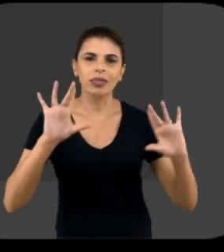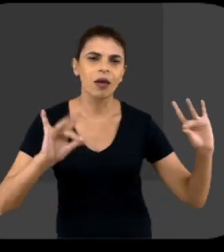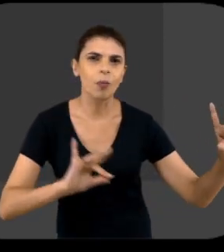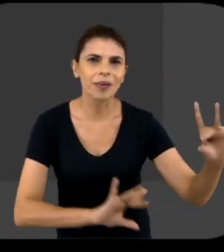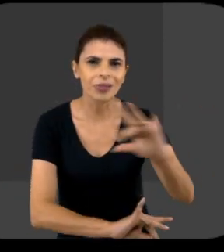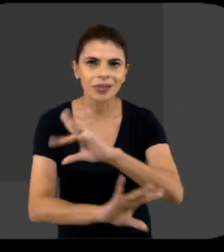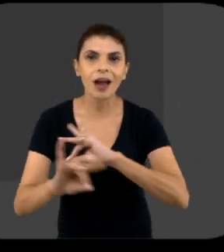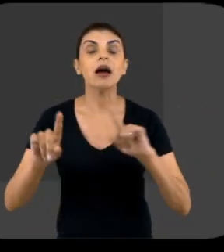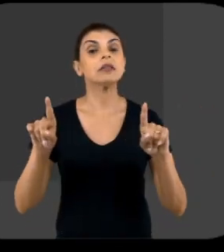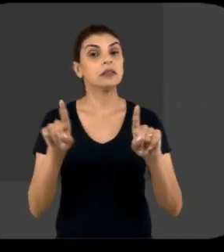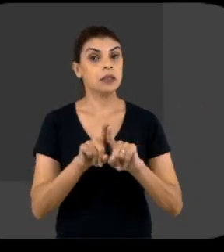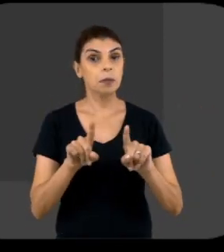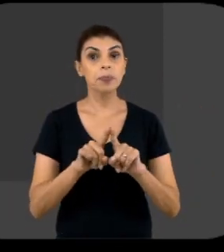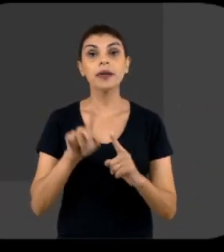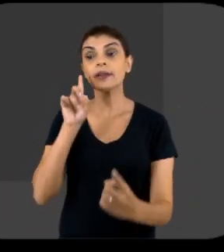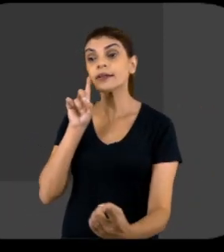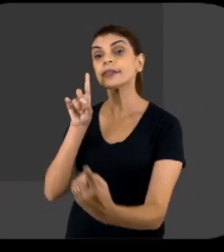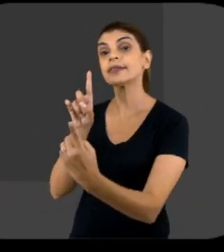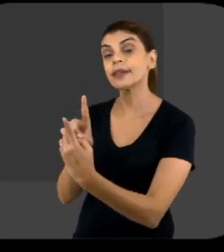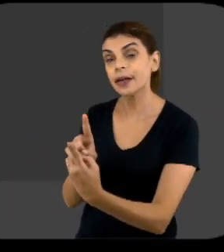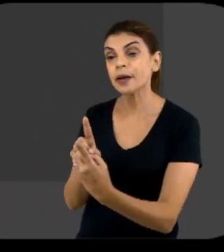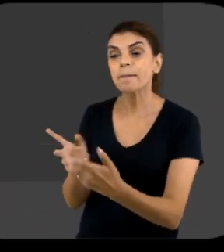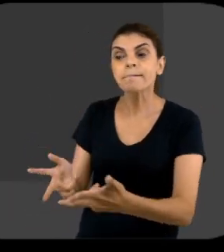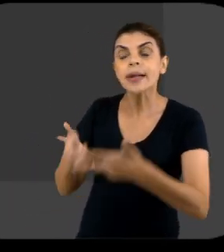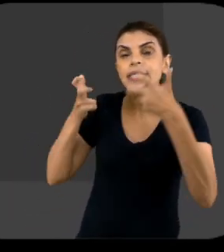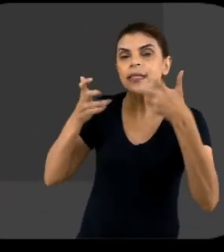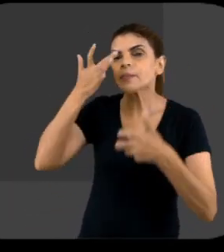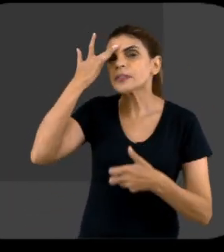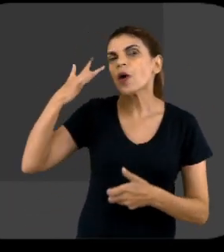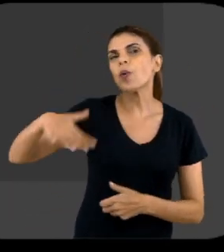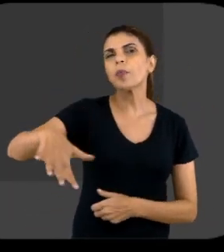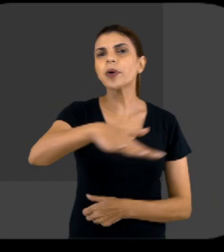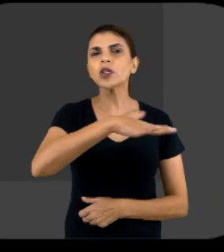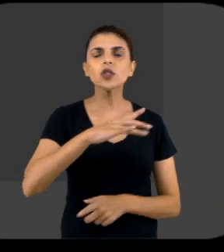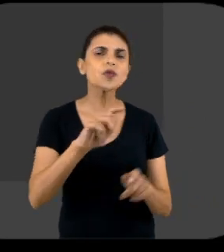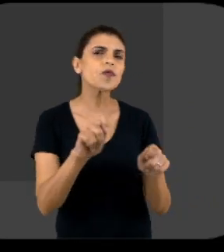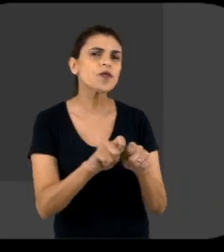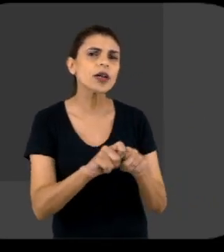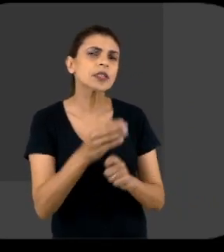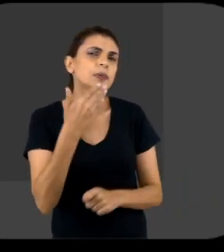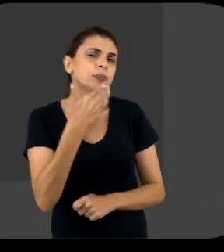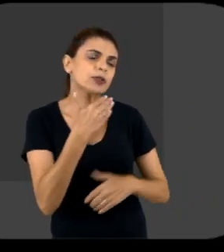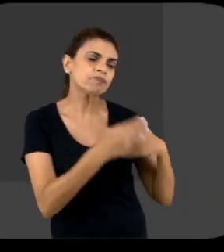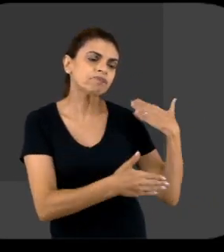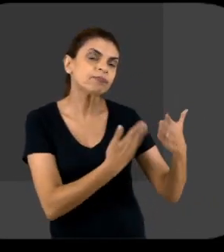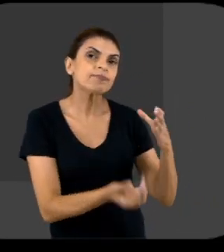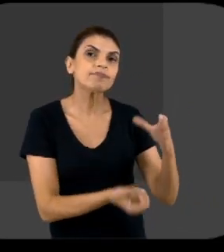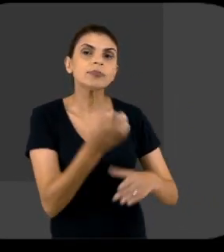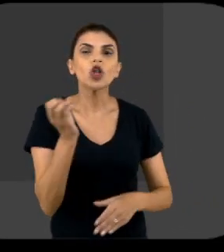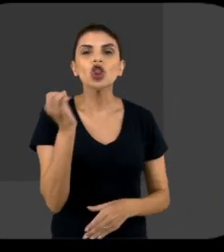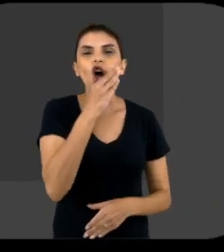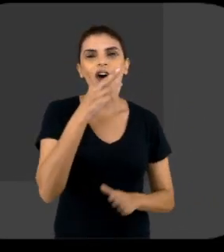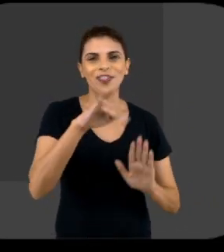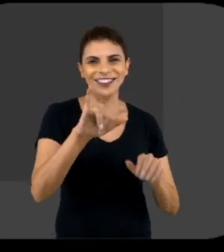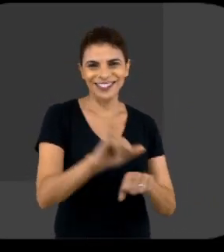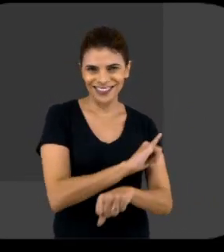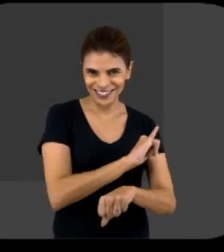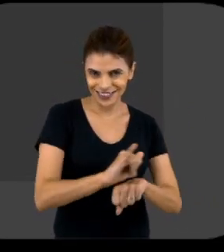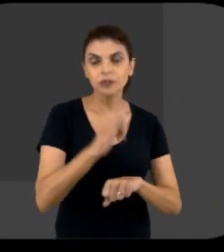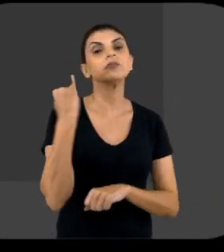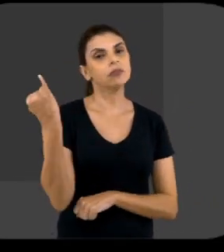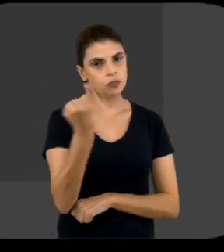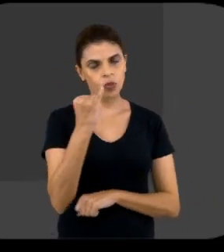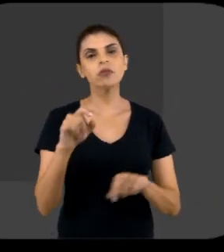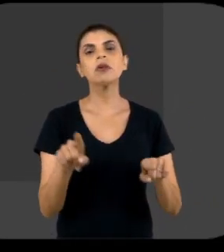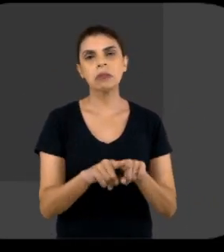bem como também monitorar a percepção das pessoas quanto os processos implementados. Isso é muito